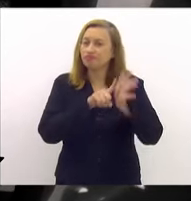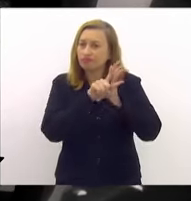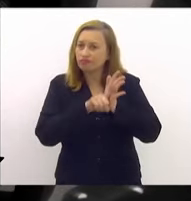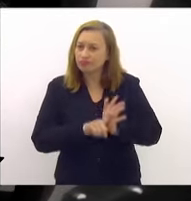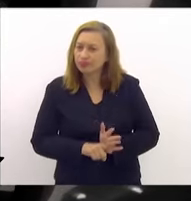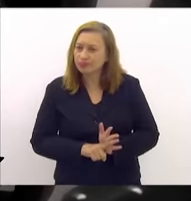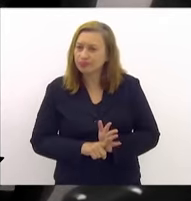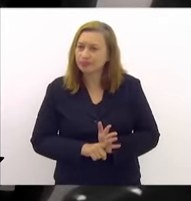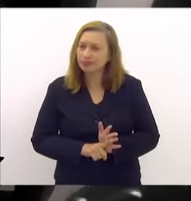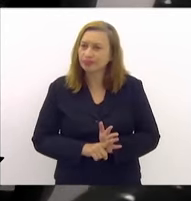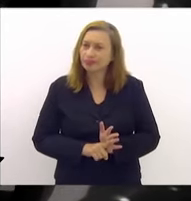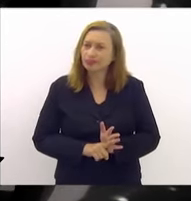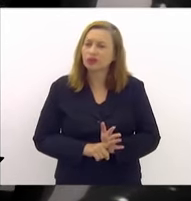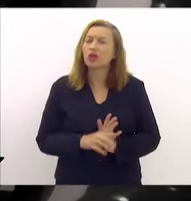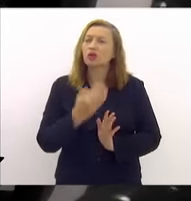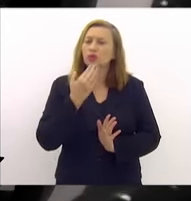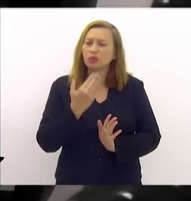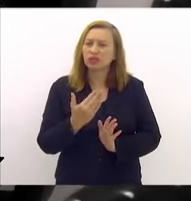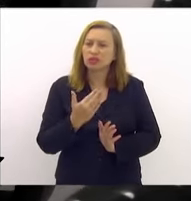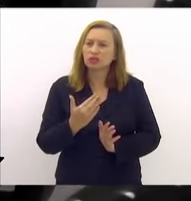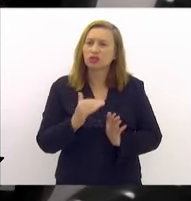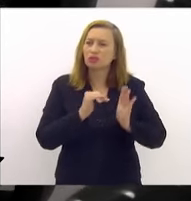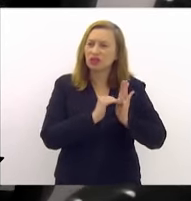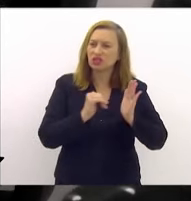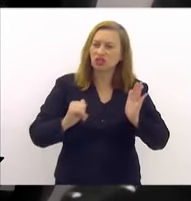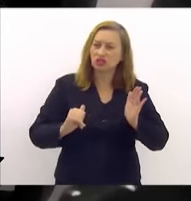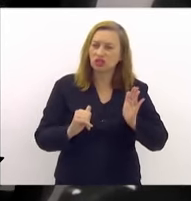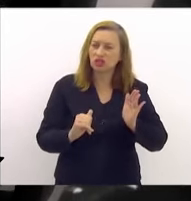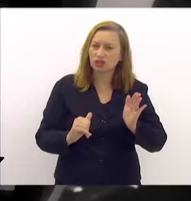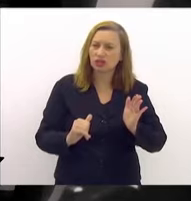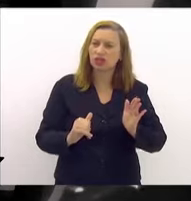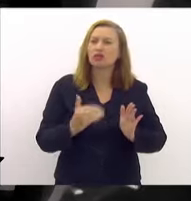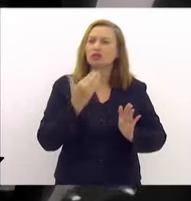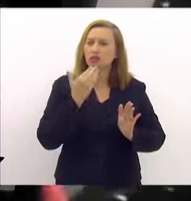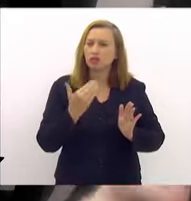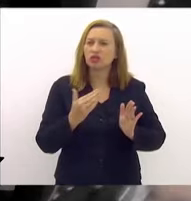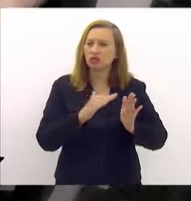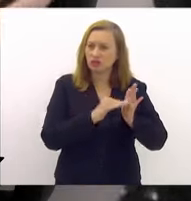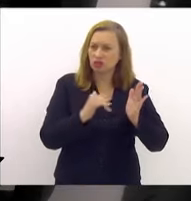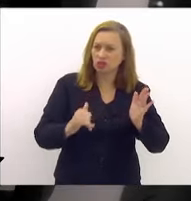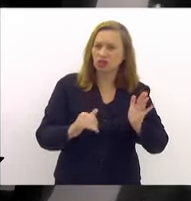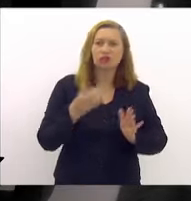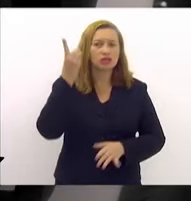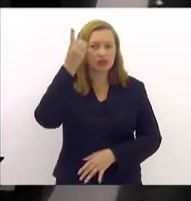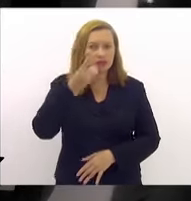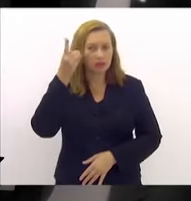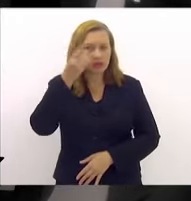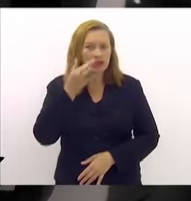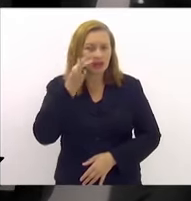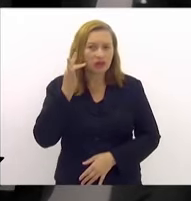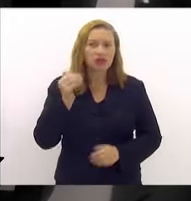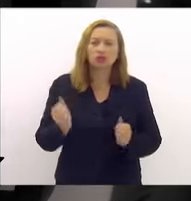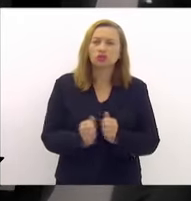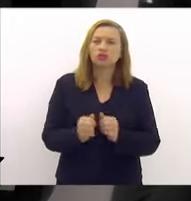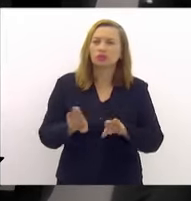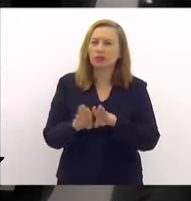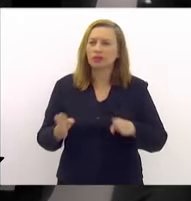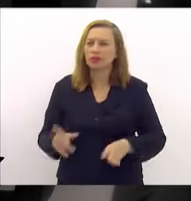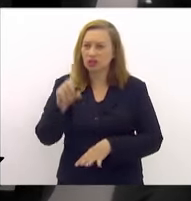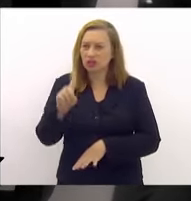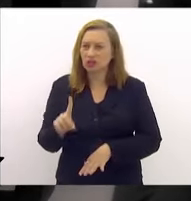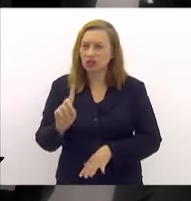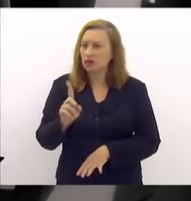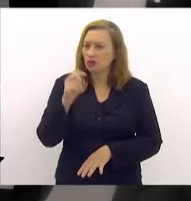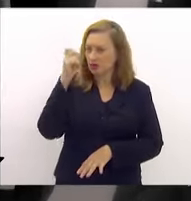análise do pedido de desarquivamento, da data do pedido de desarquivamento do deputado Flávio Serafini. Junto à mesa diretora. Isso não é uma coisa